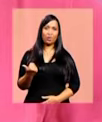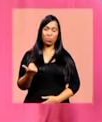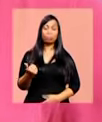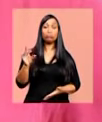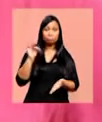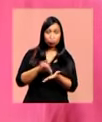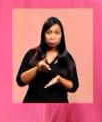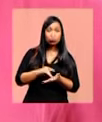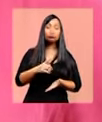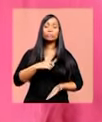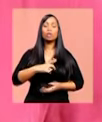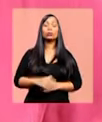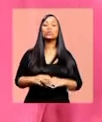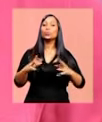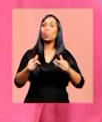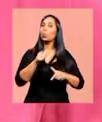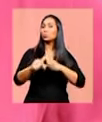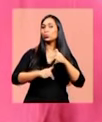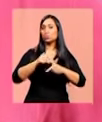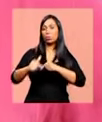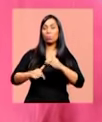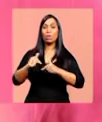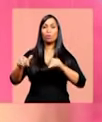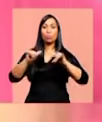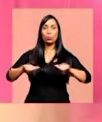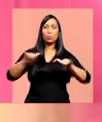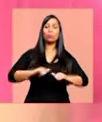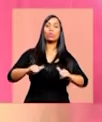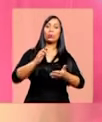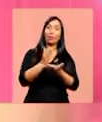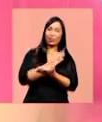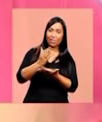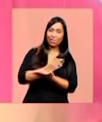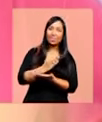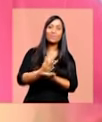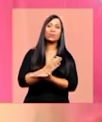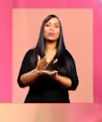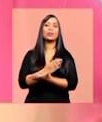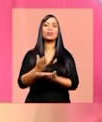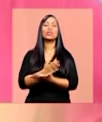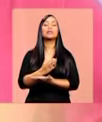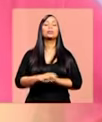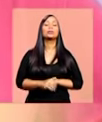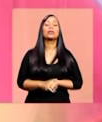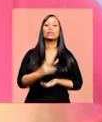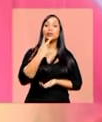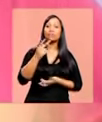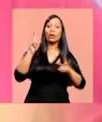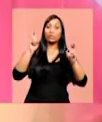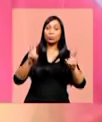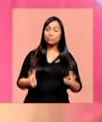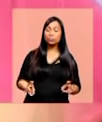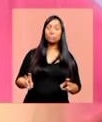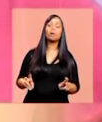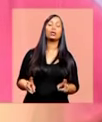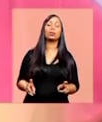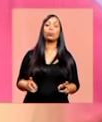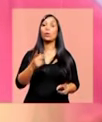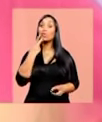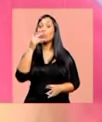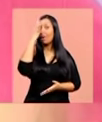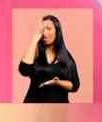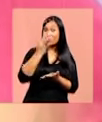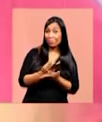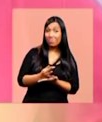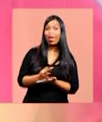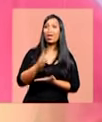nesse sentido. De fato, todos os trabalhos publicados em revistas de grande magnitude que tratam desse tema, ele